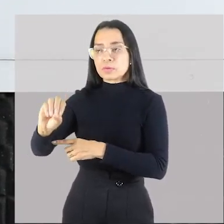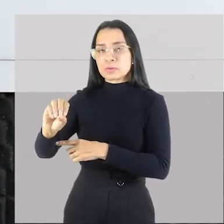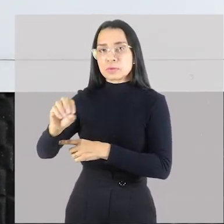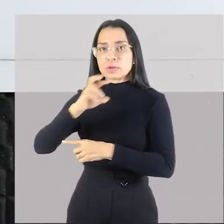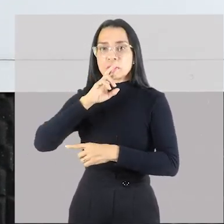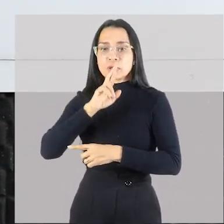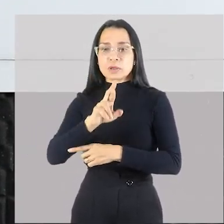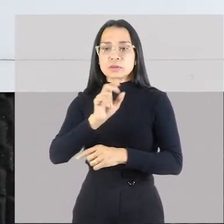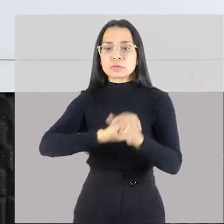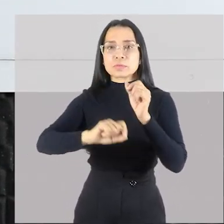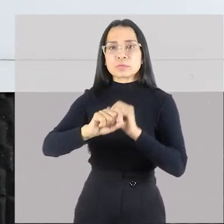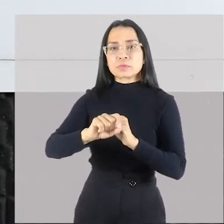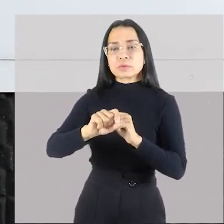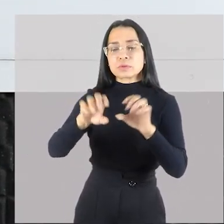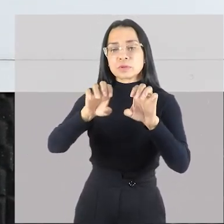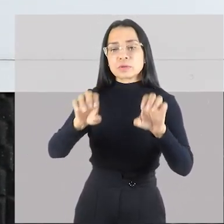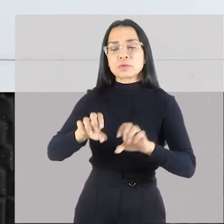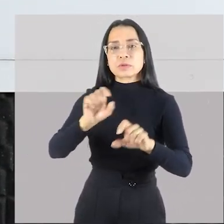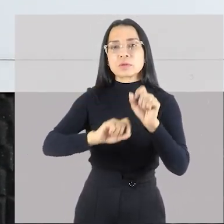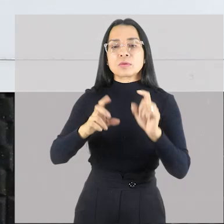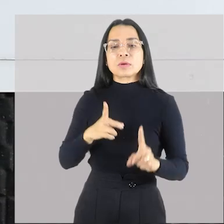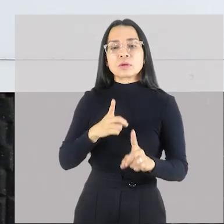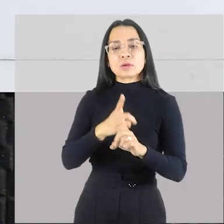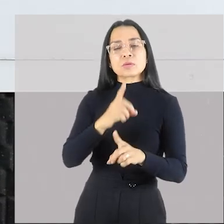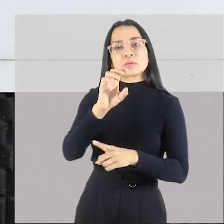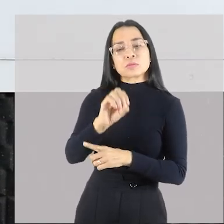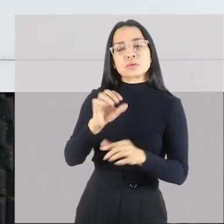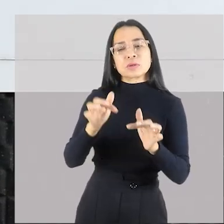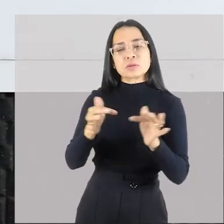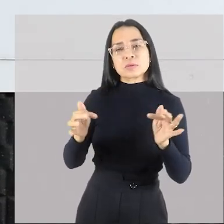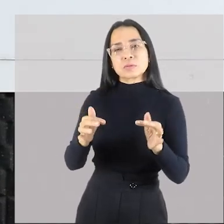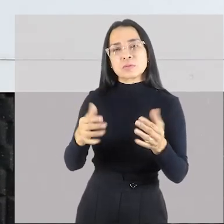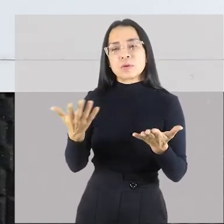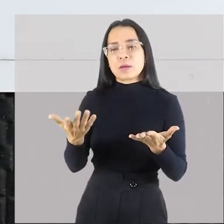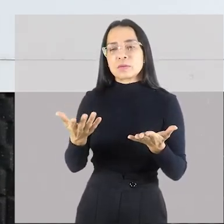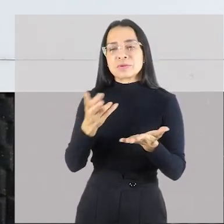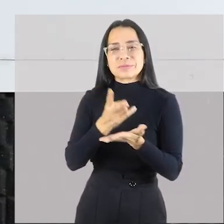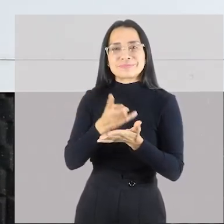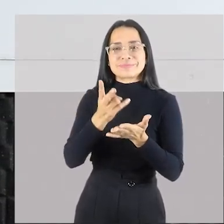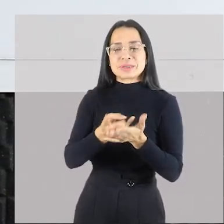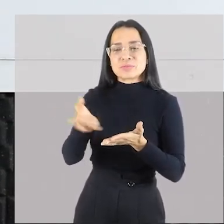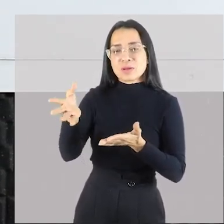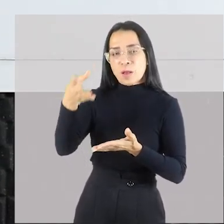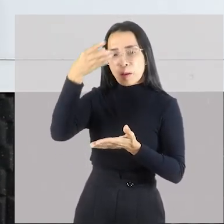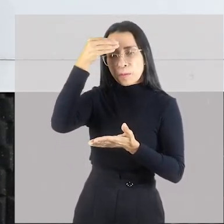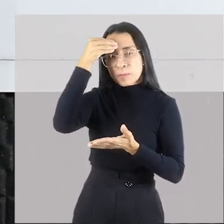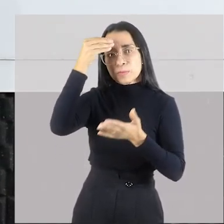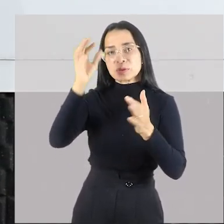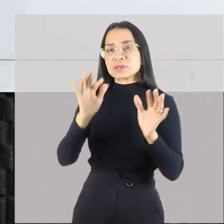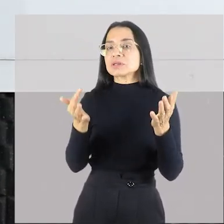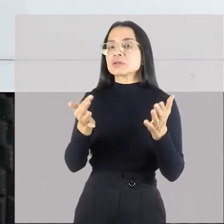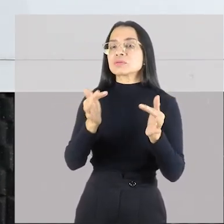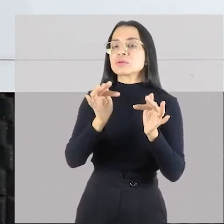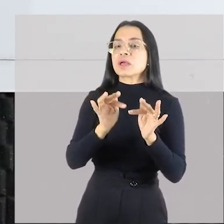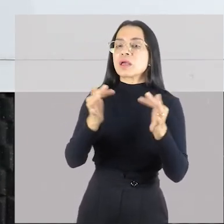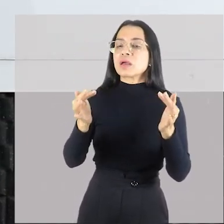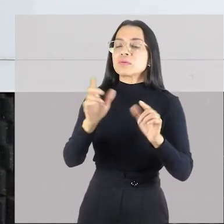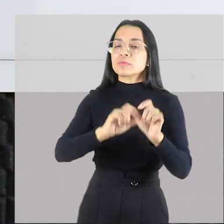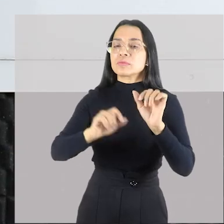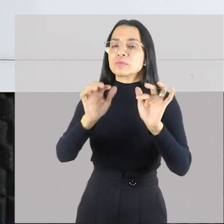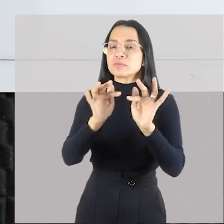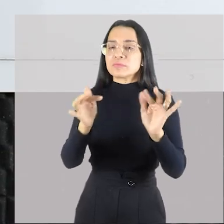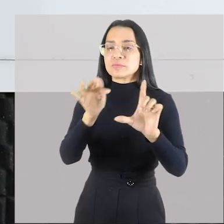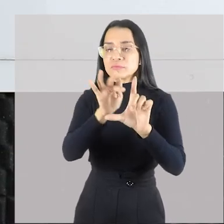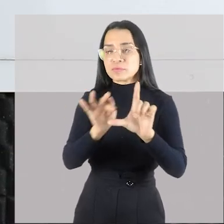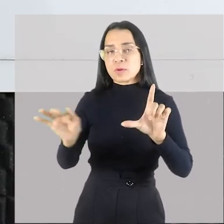essa equação, você encontra o zero da função, para a gente não ficar sempre memorizando fórmula. Então, se eu resolver isso aqui, você vai encontrar